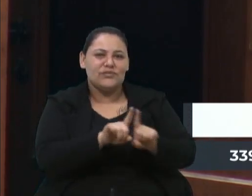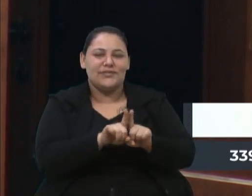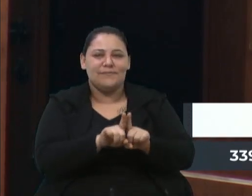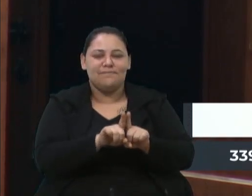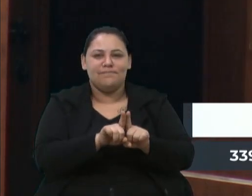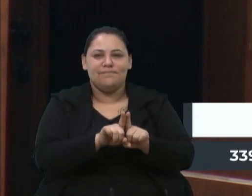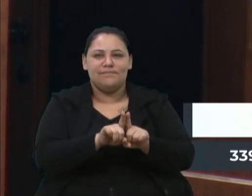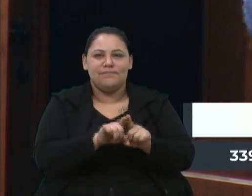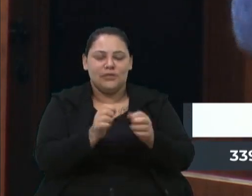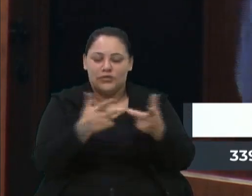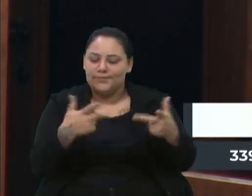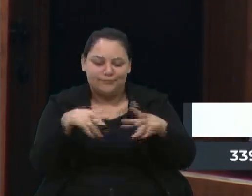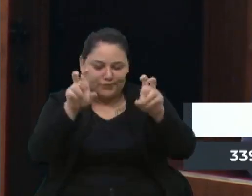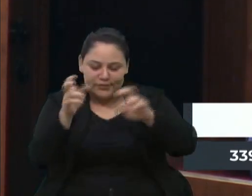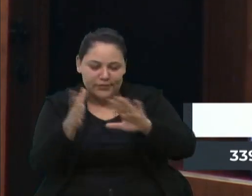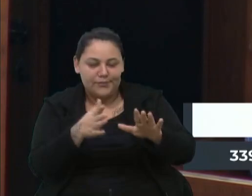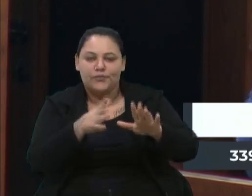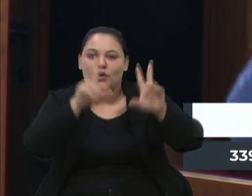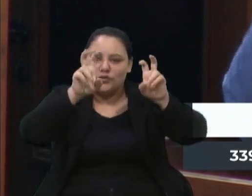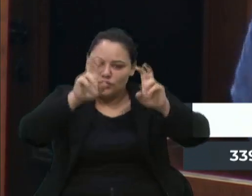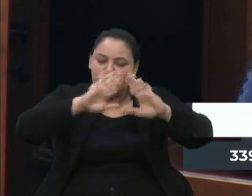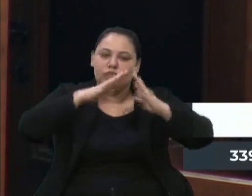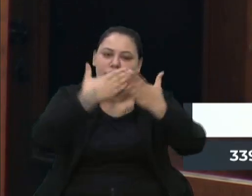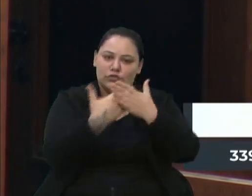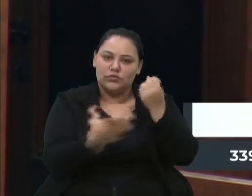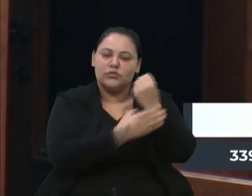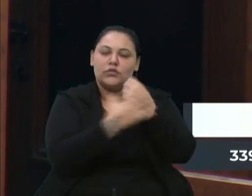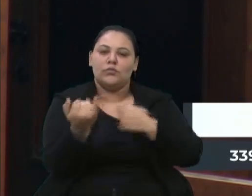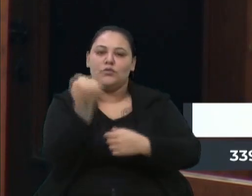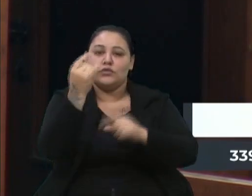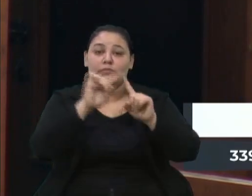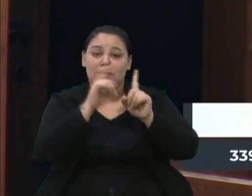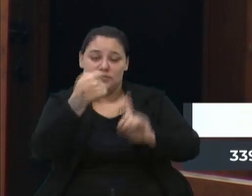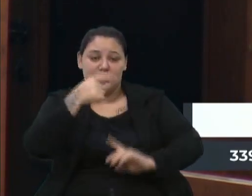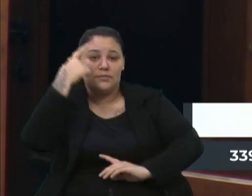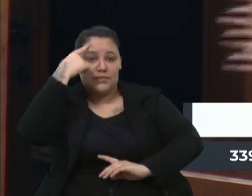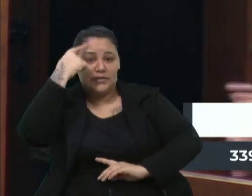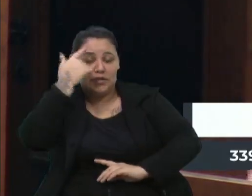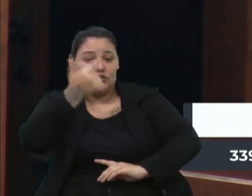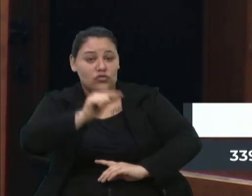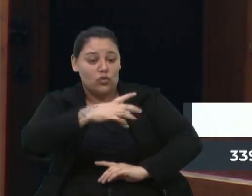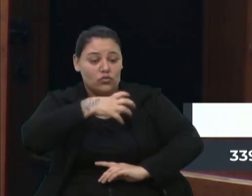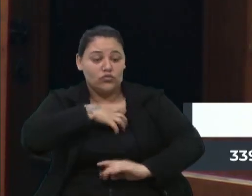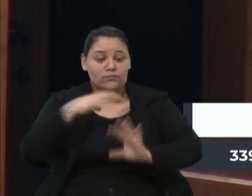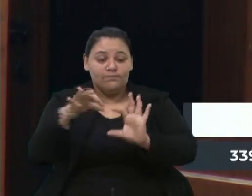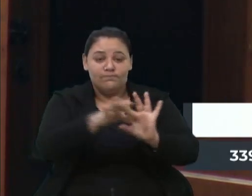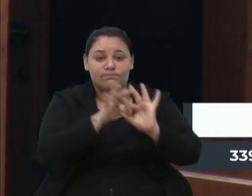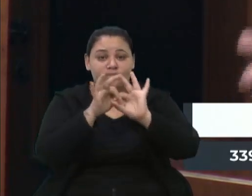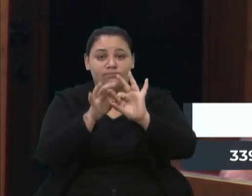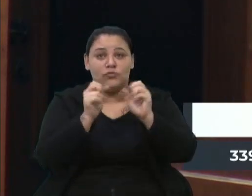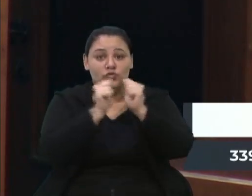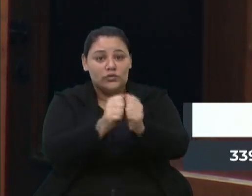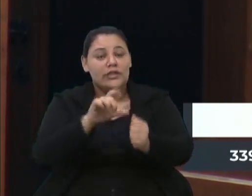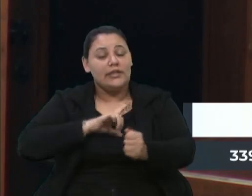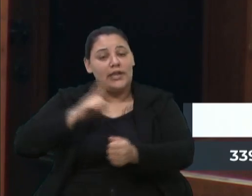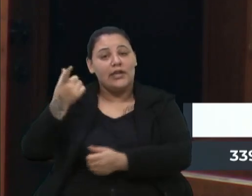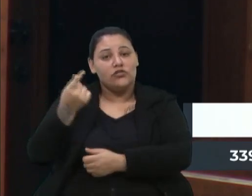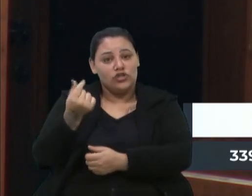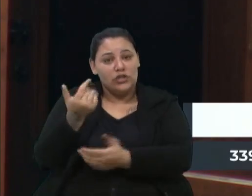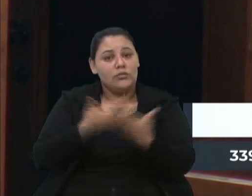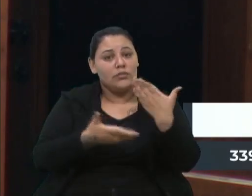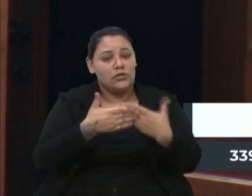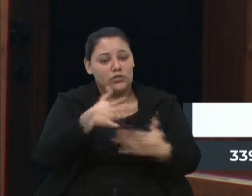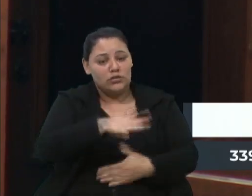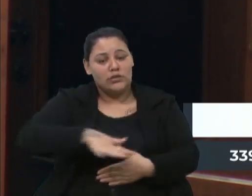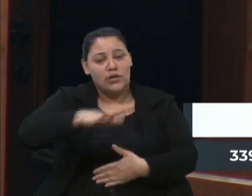o tema da segurança nas escolas é importante mas nós precisamos pensar nele de forma integrada né e com recurso para todas essas